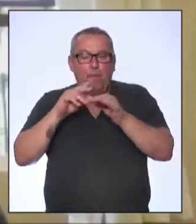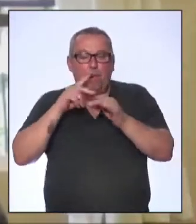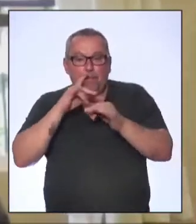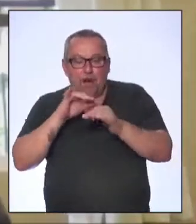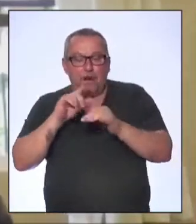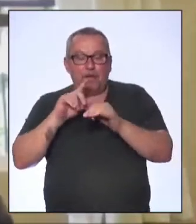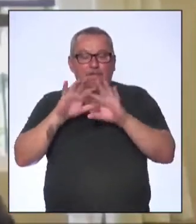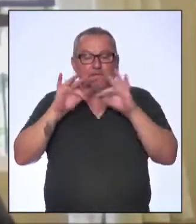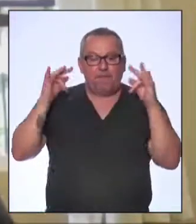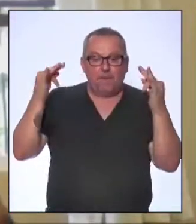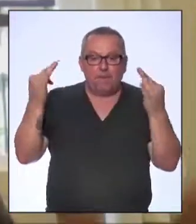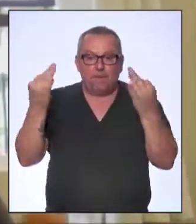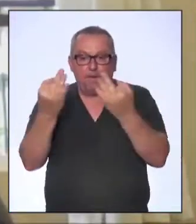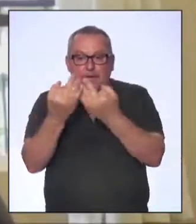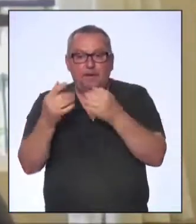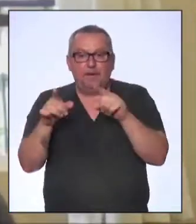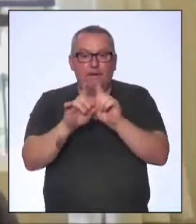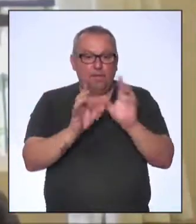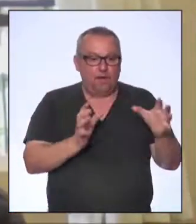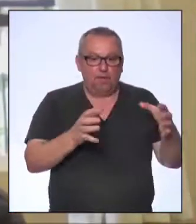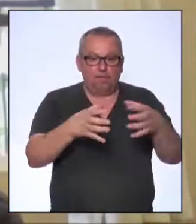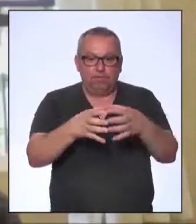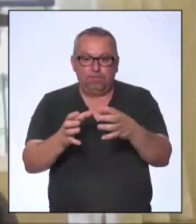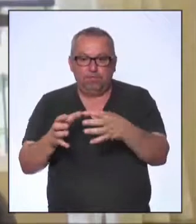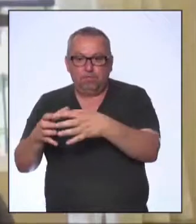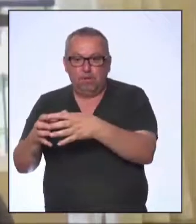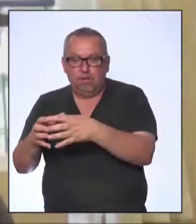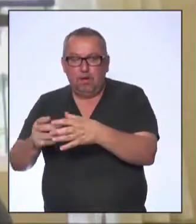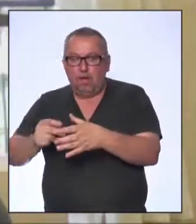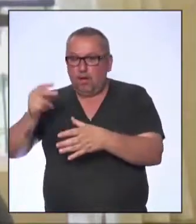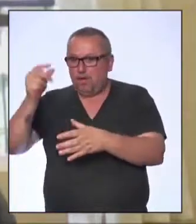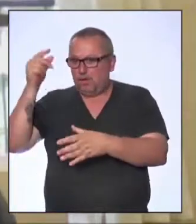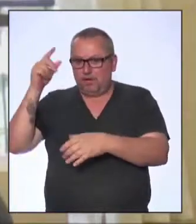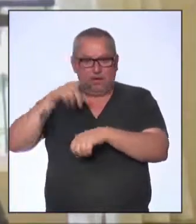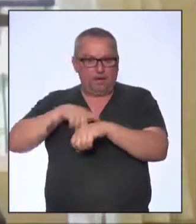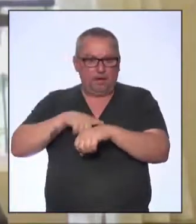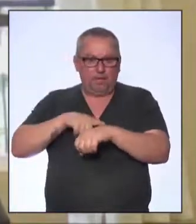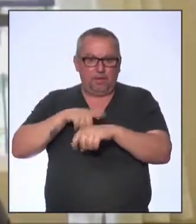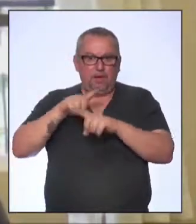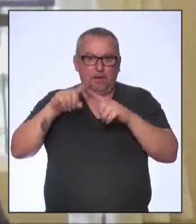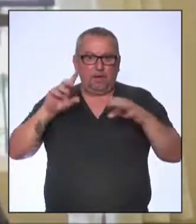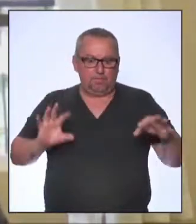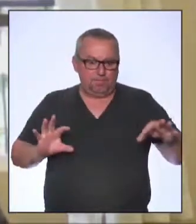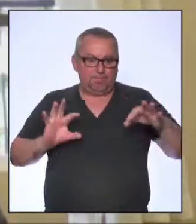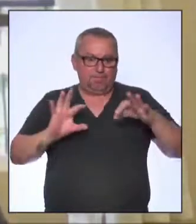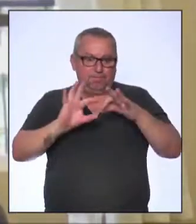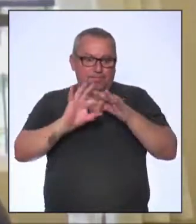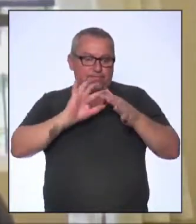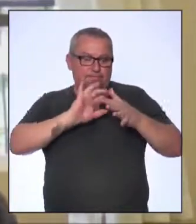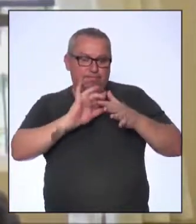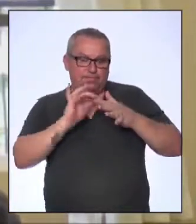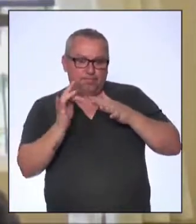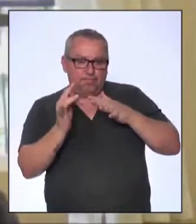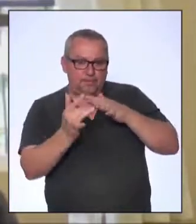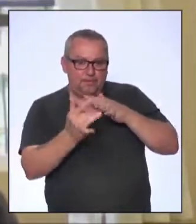família e comunidade há muito tempo. Então, essa integração é importante porque ela faz uma